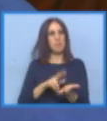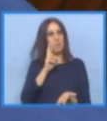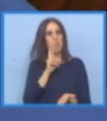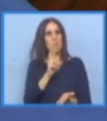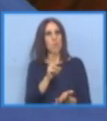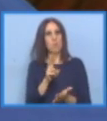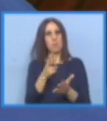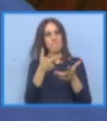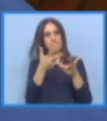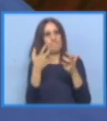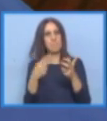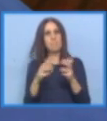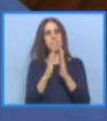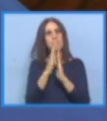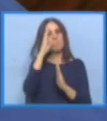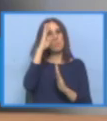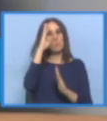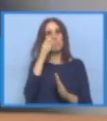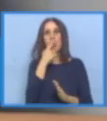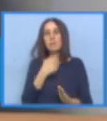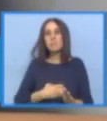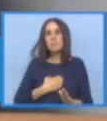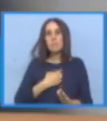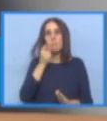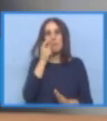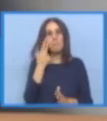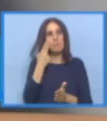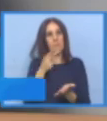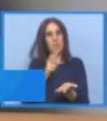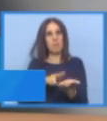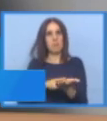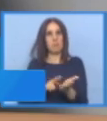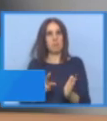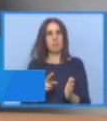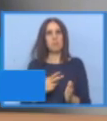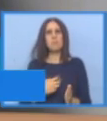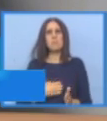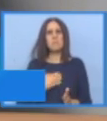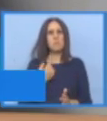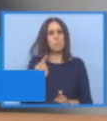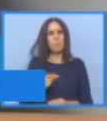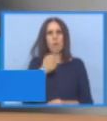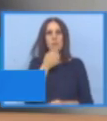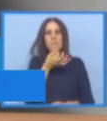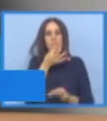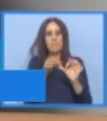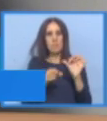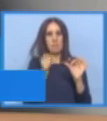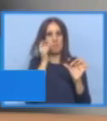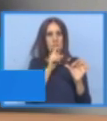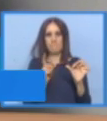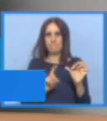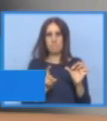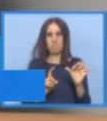dar uma leitura teológica, mas que faça sentido para quem vive aquela realidade, ou seja, que não faça sentido apenas para quem fala,